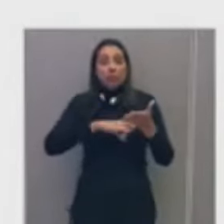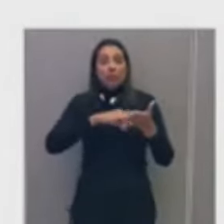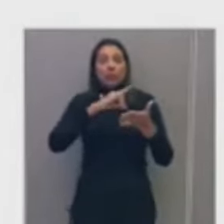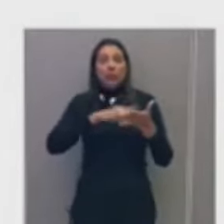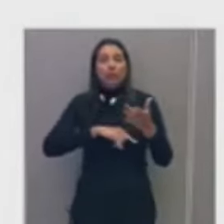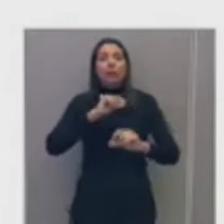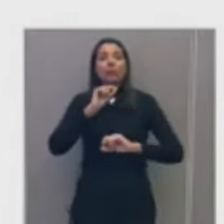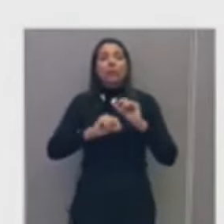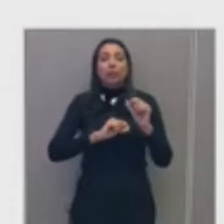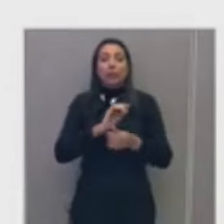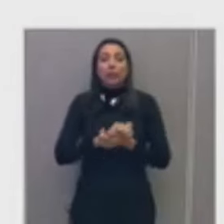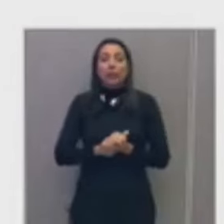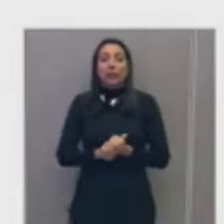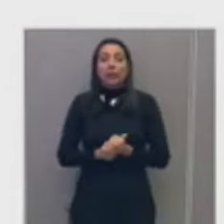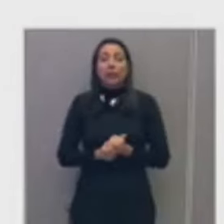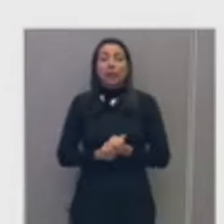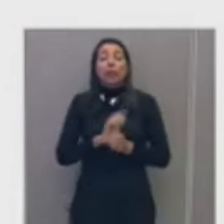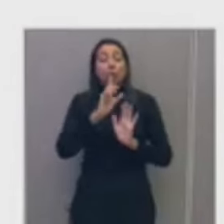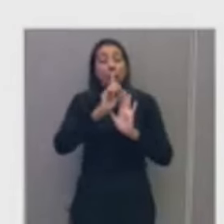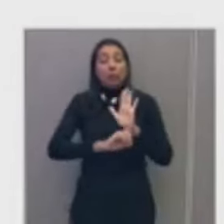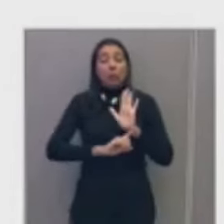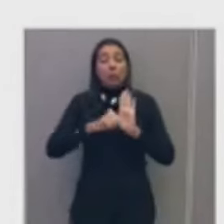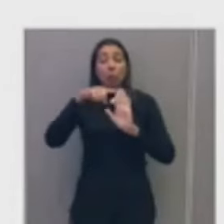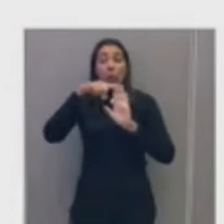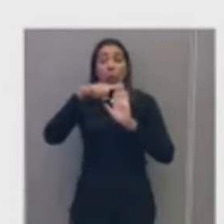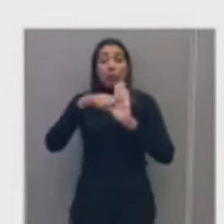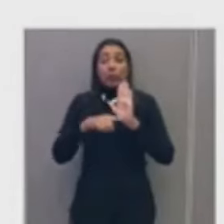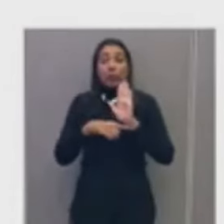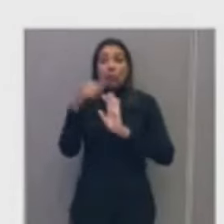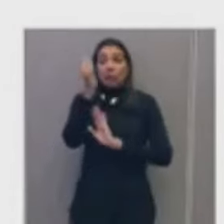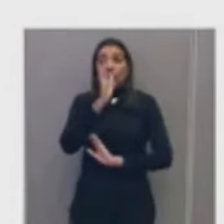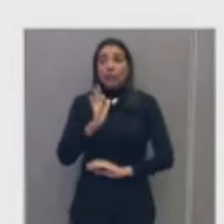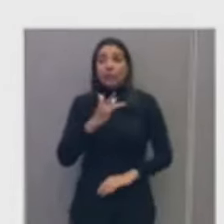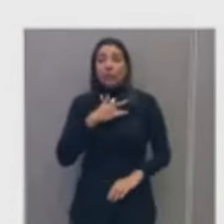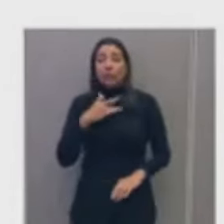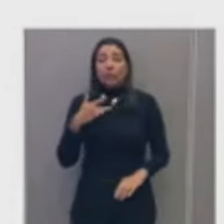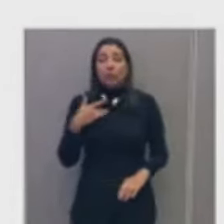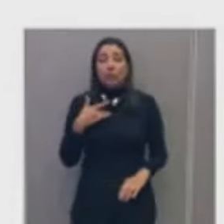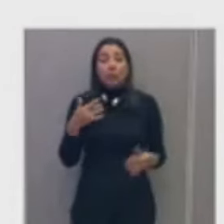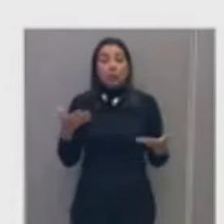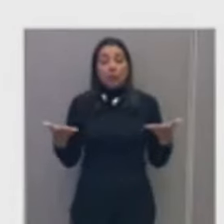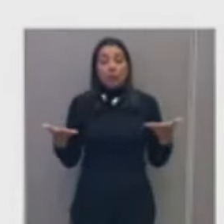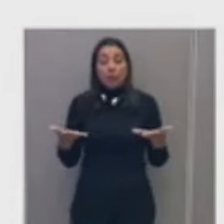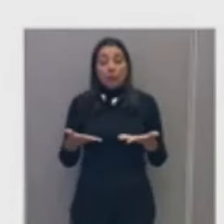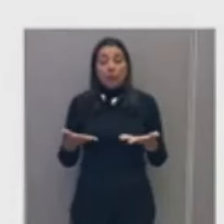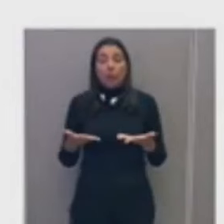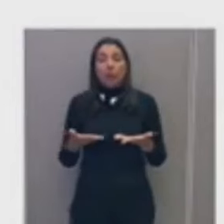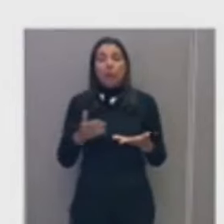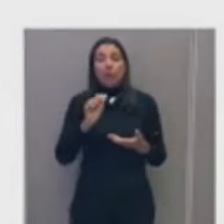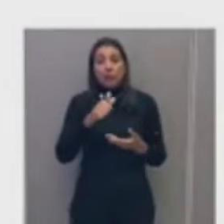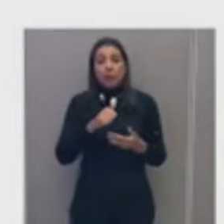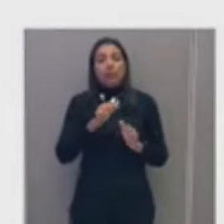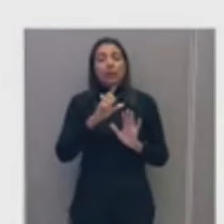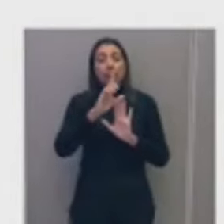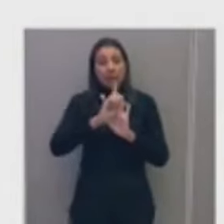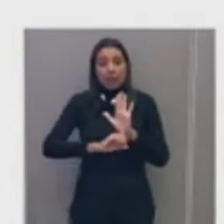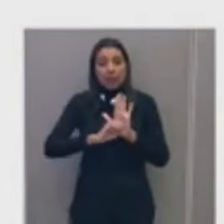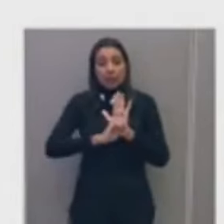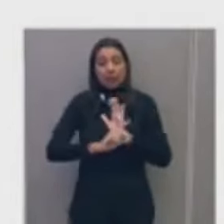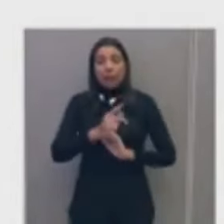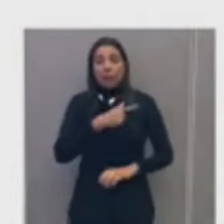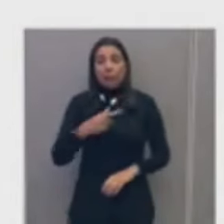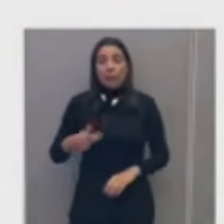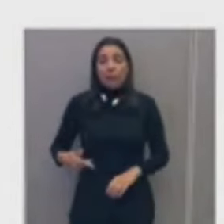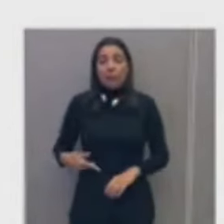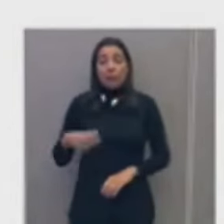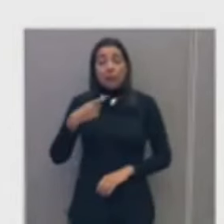decreto que institui o programa Brasil Saudável. Agora é um decreto do